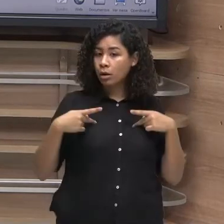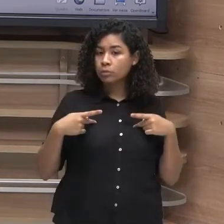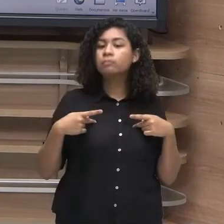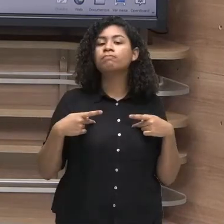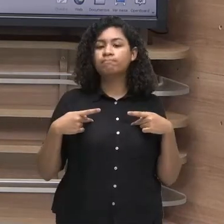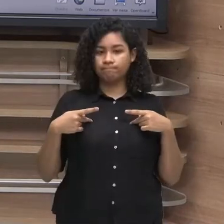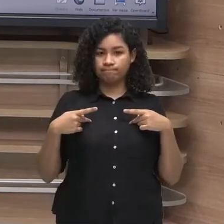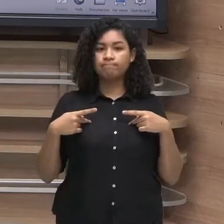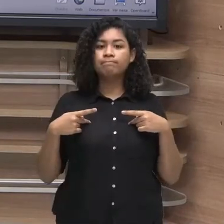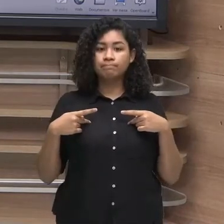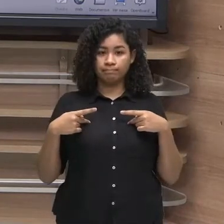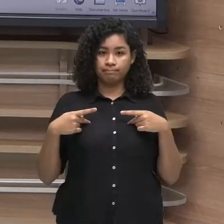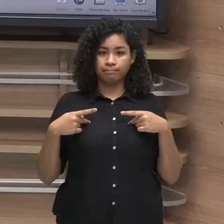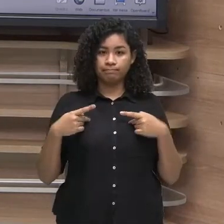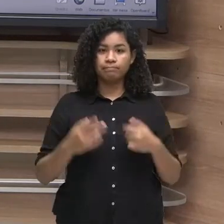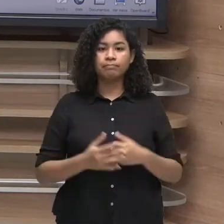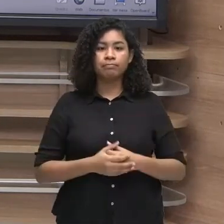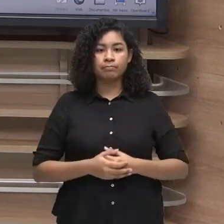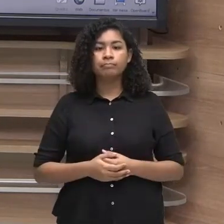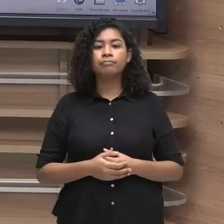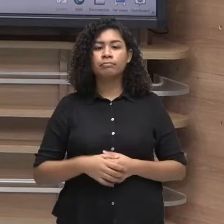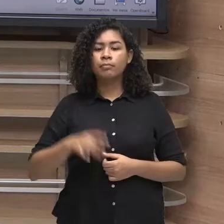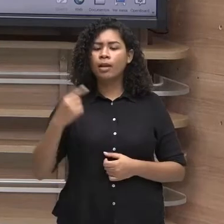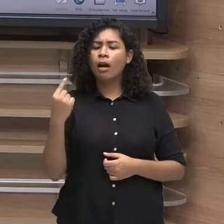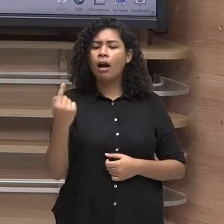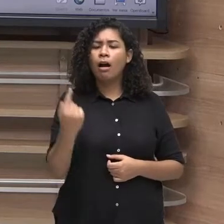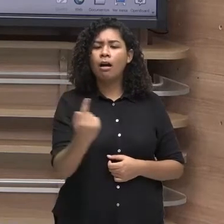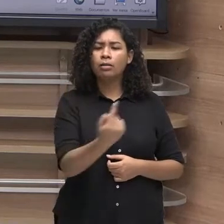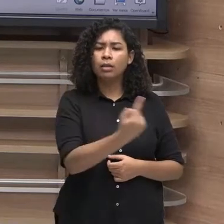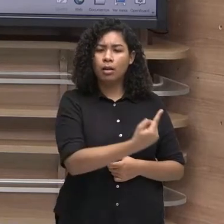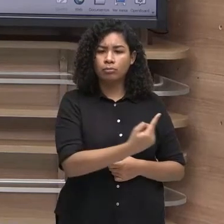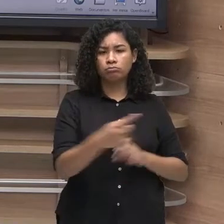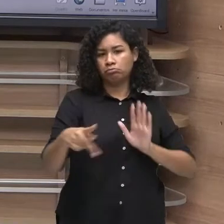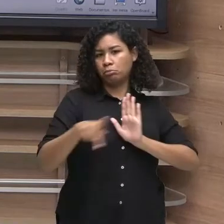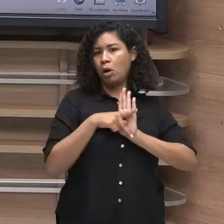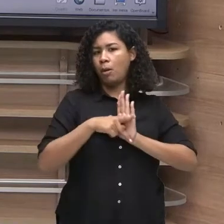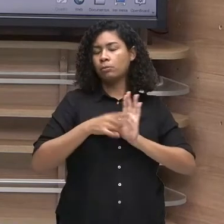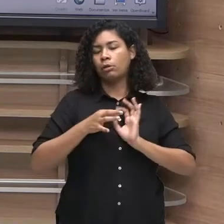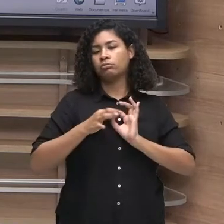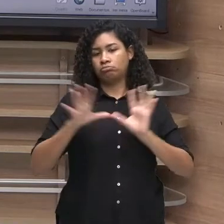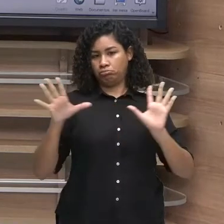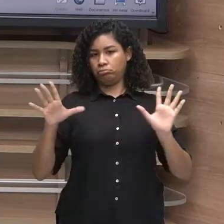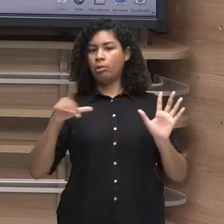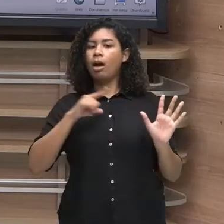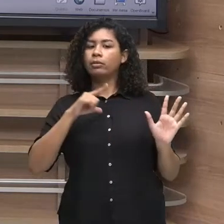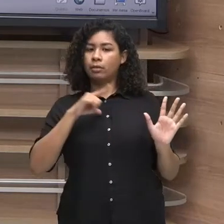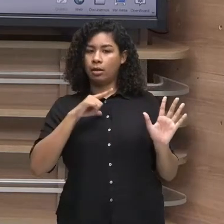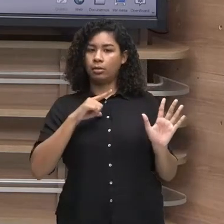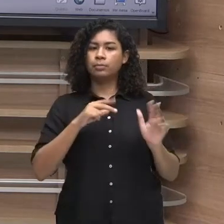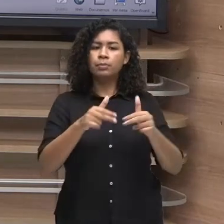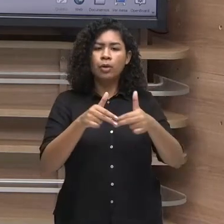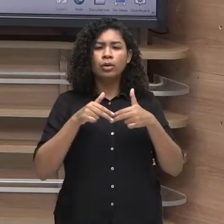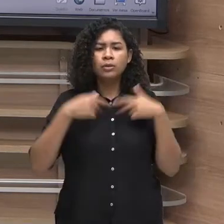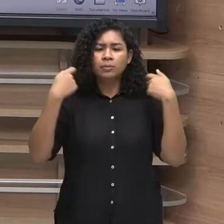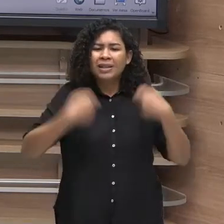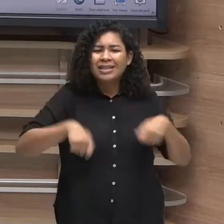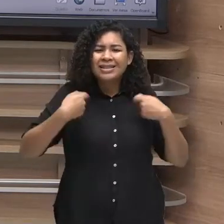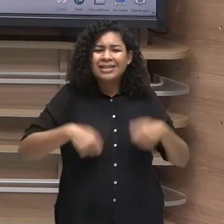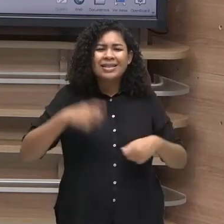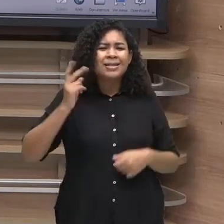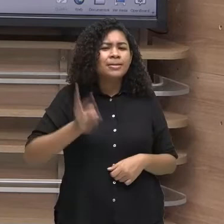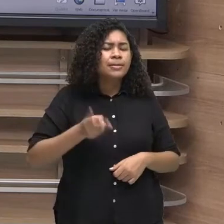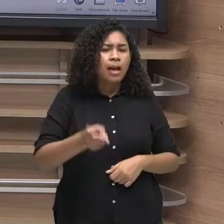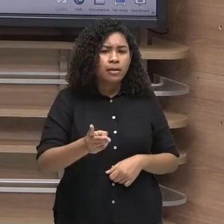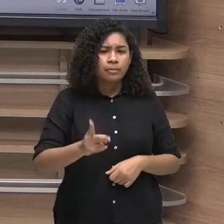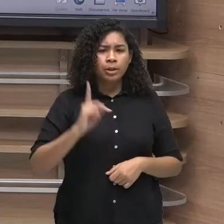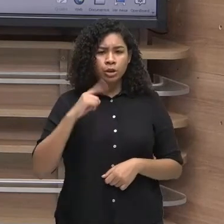É próprio assim, de cada um de nós, e nós, na verdade, devemos sempre fazer, nós